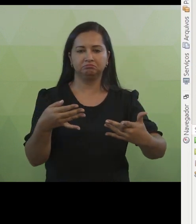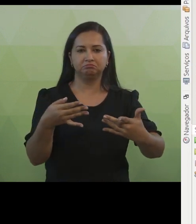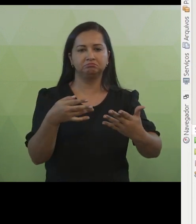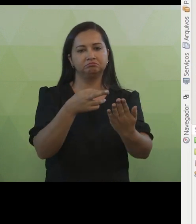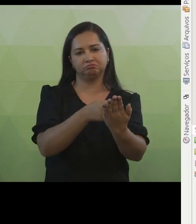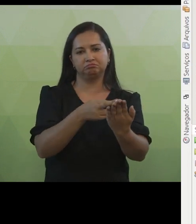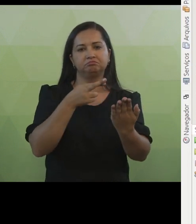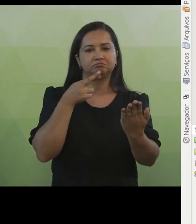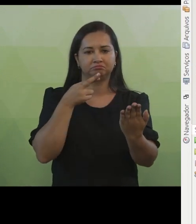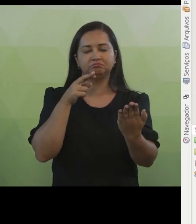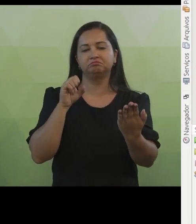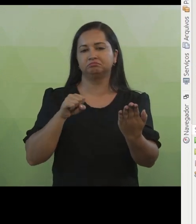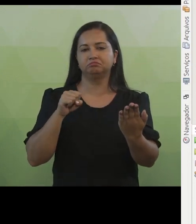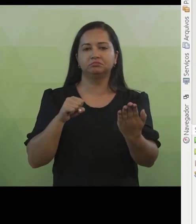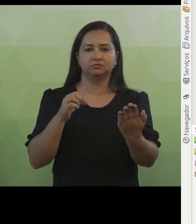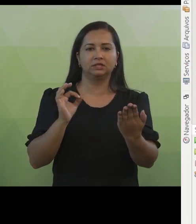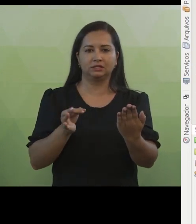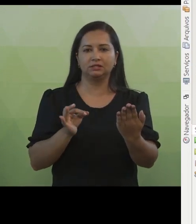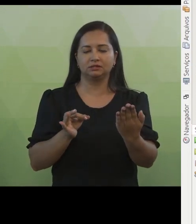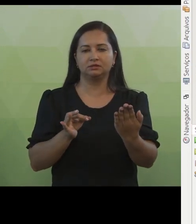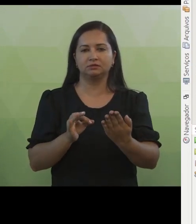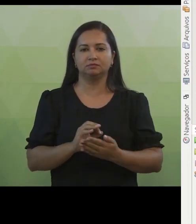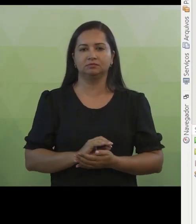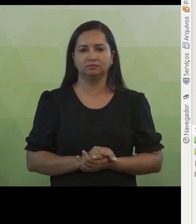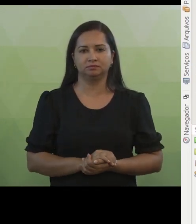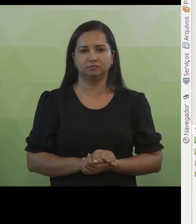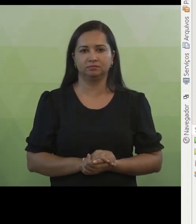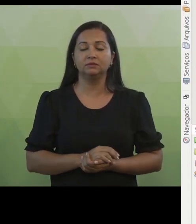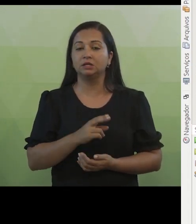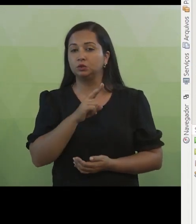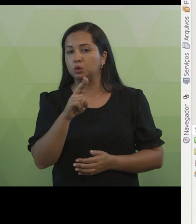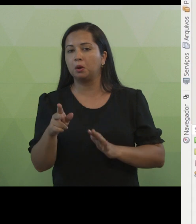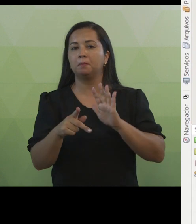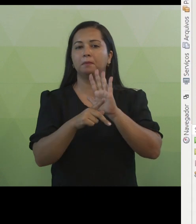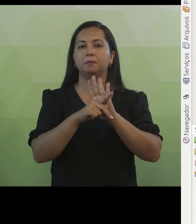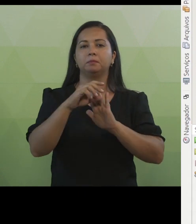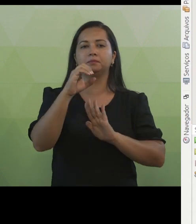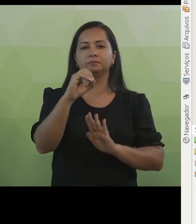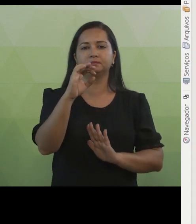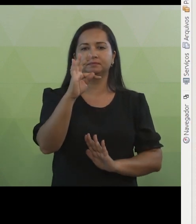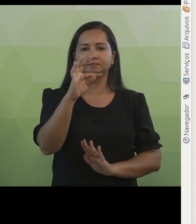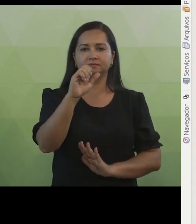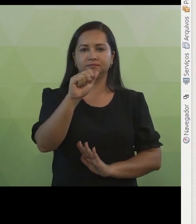retornar o valor do atributo nome, que é Otávio.